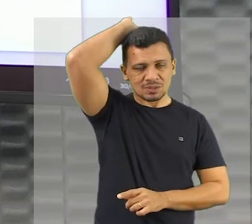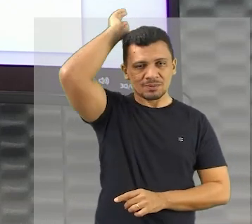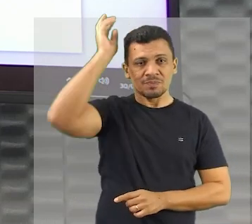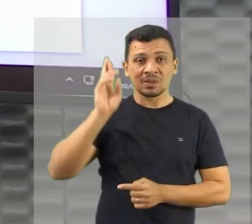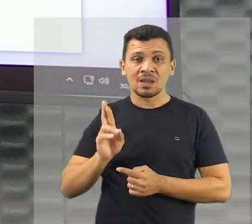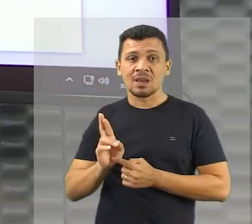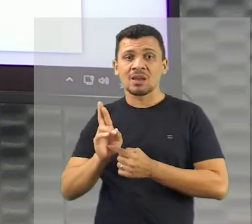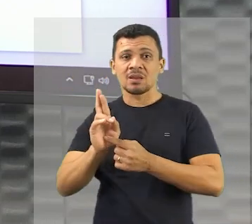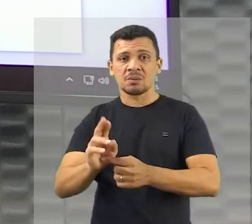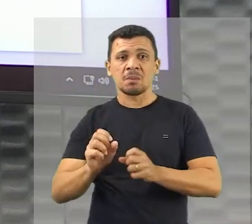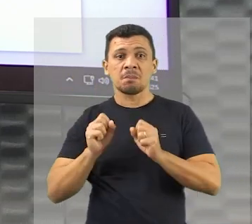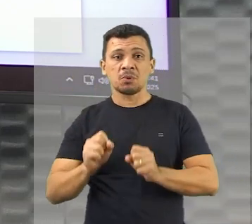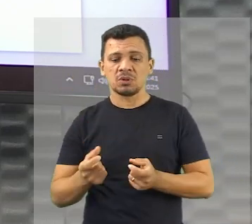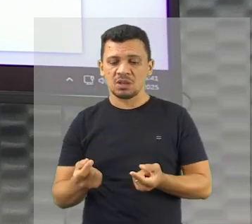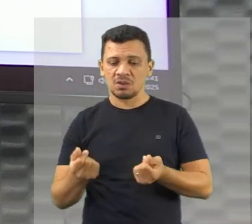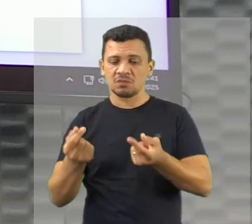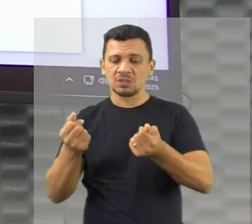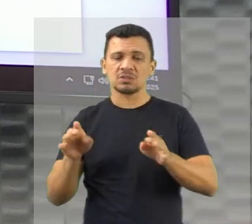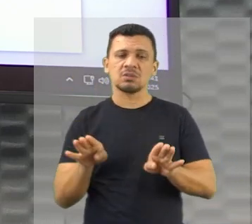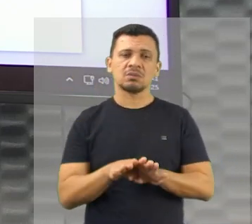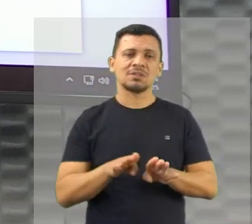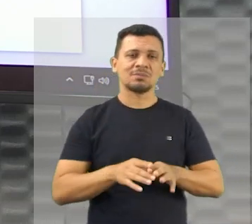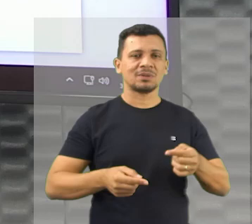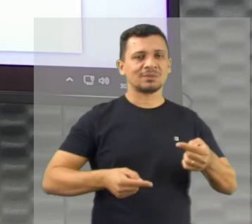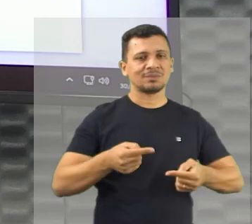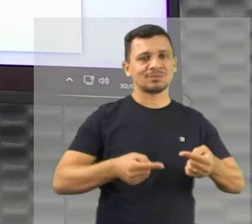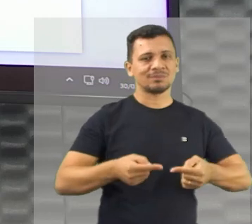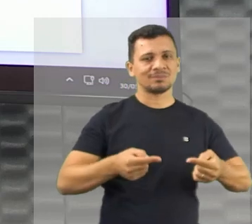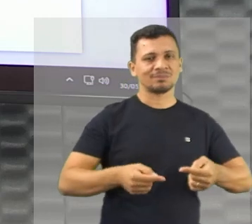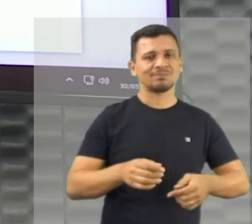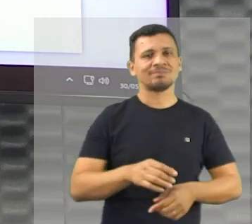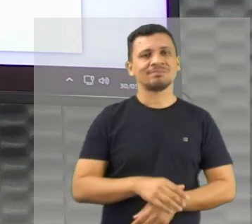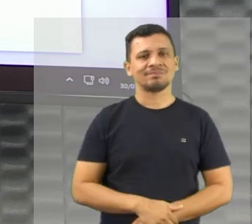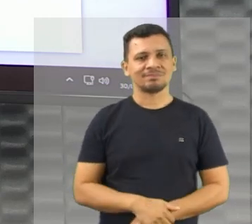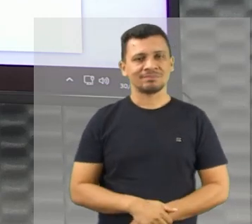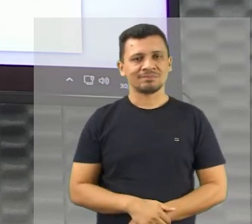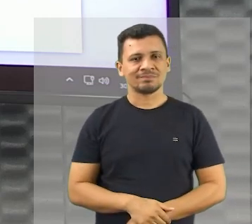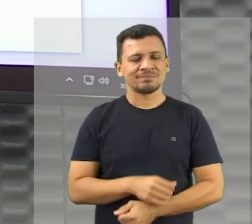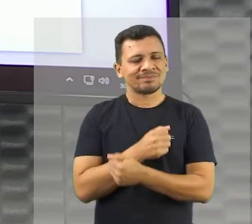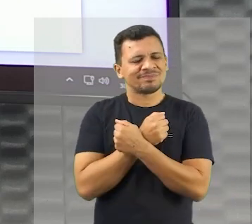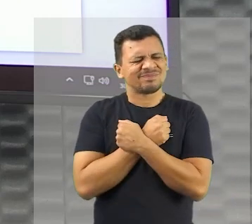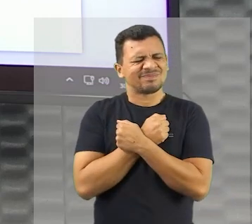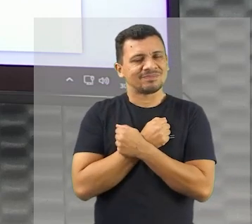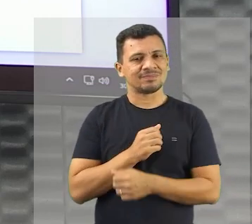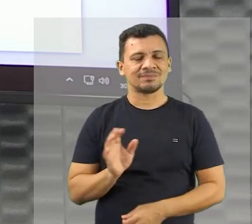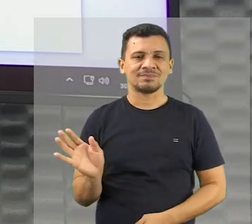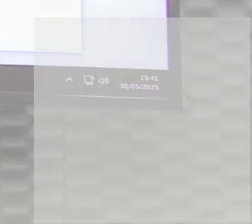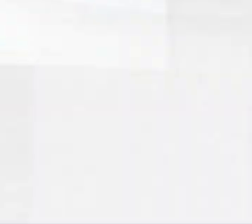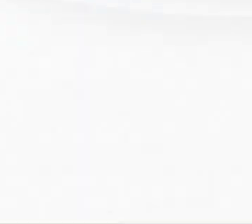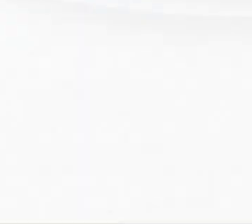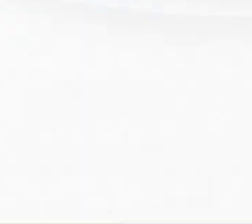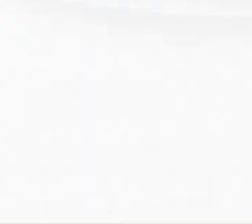do teu poder, tanto financeiro quanto político. Professor Marcos Dominici, professor de arte. Um abraço, gente. Fui.